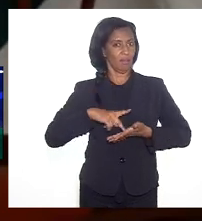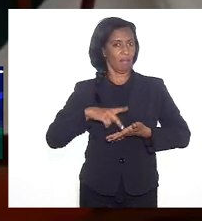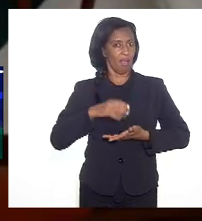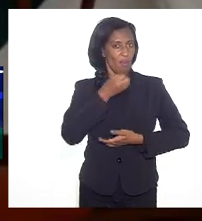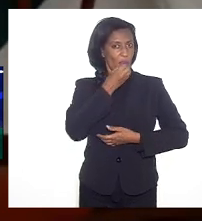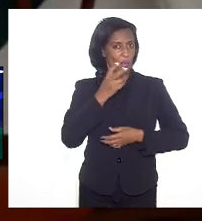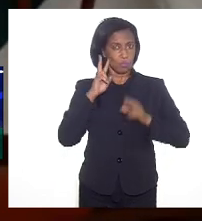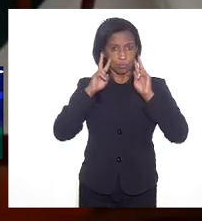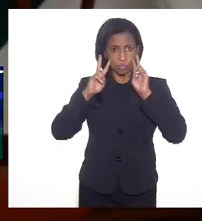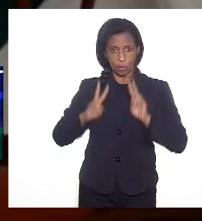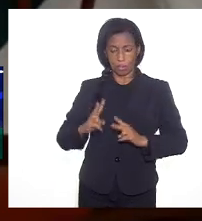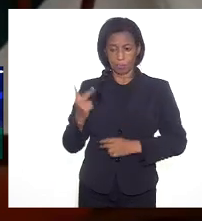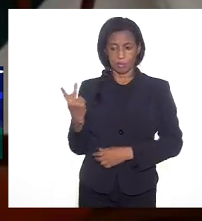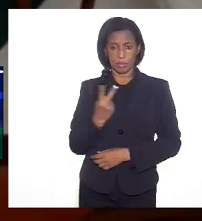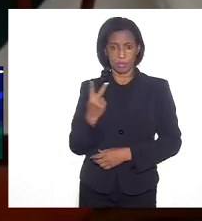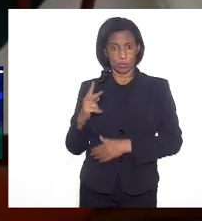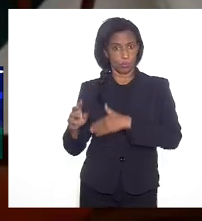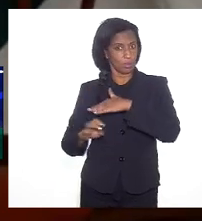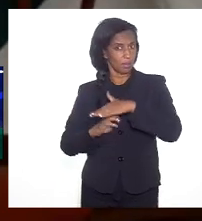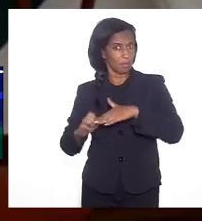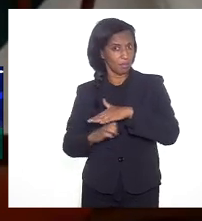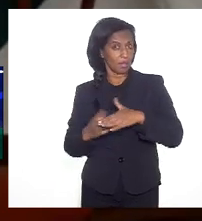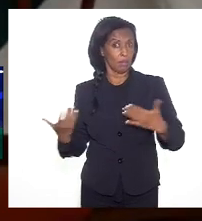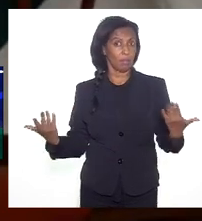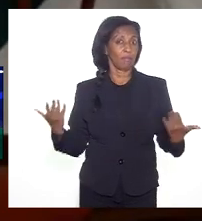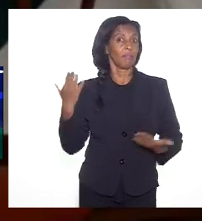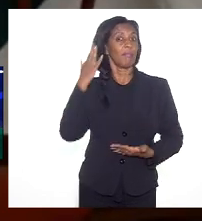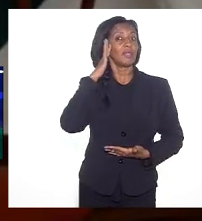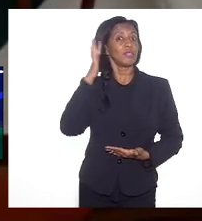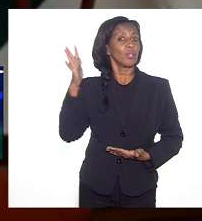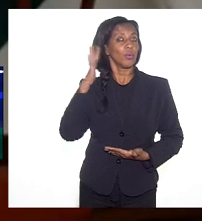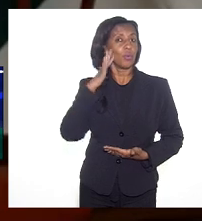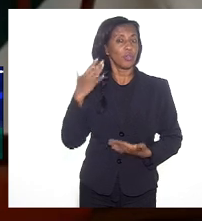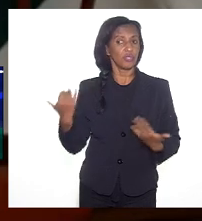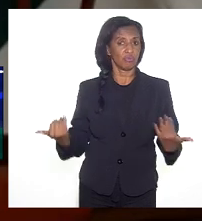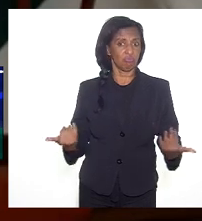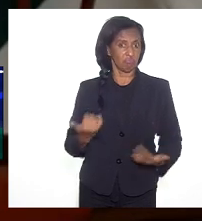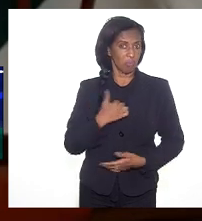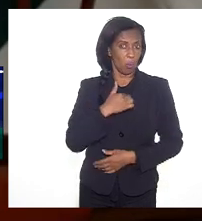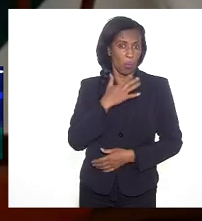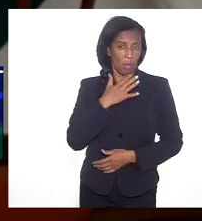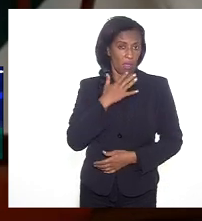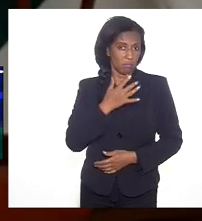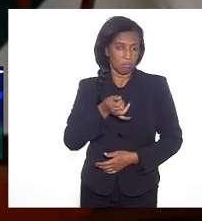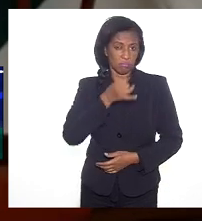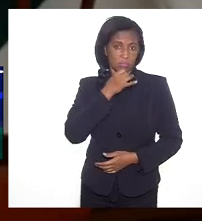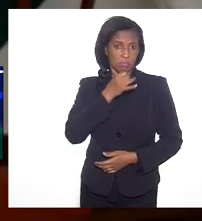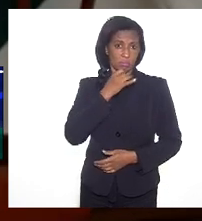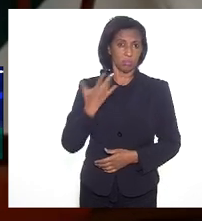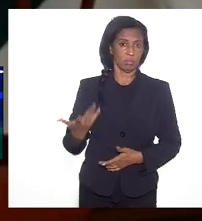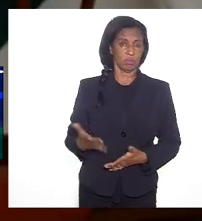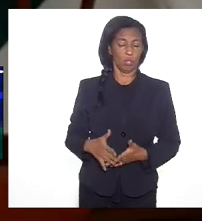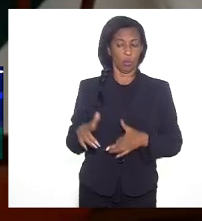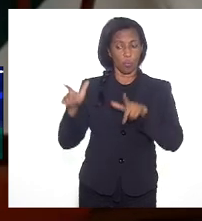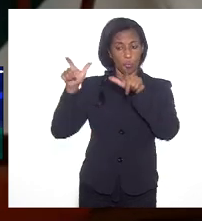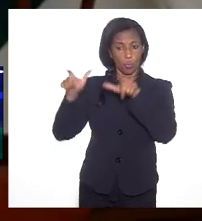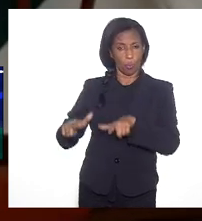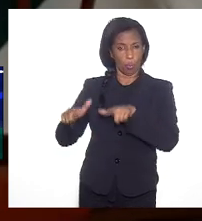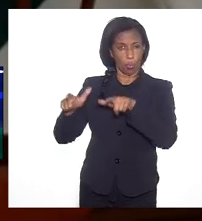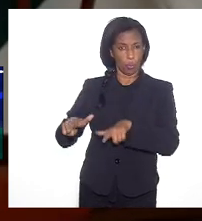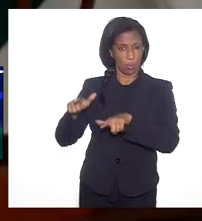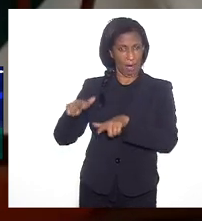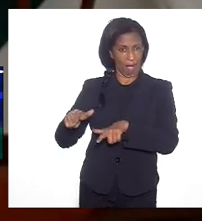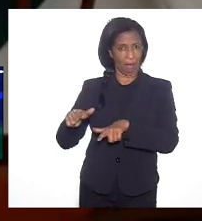olhos para essas duas empresas imagine hoje eu conheço por exemplo exemplos de locais de